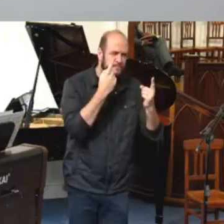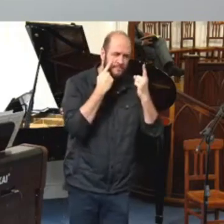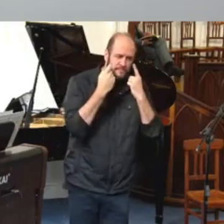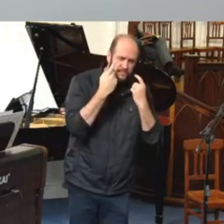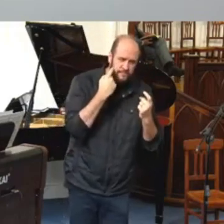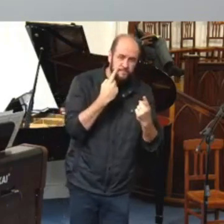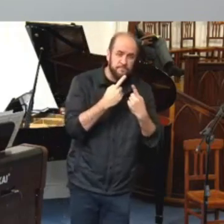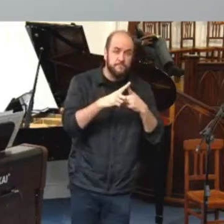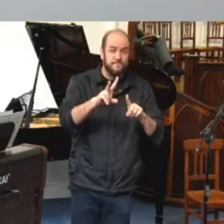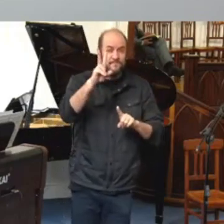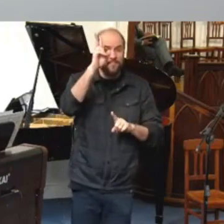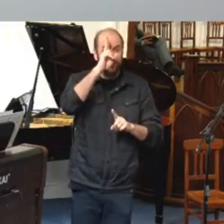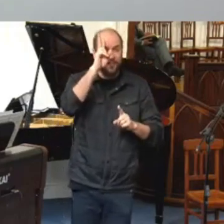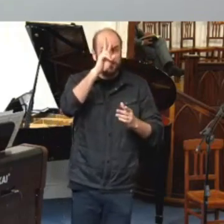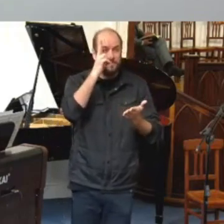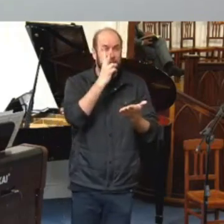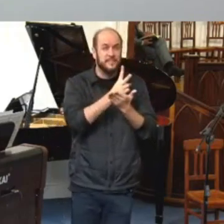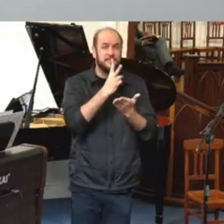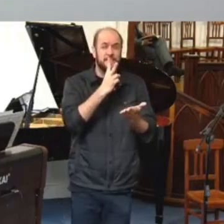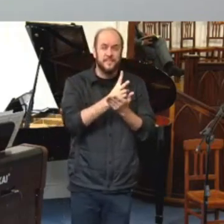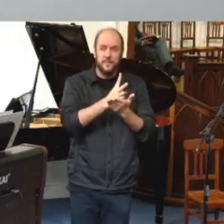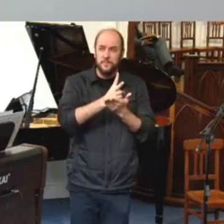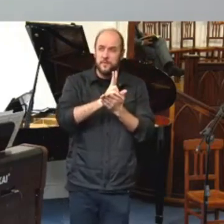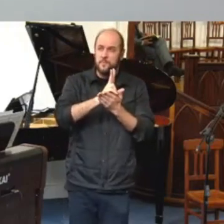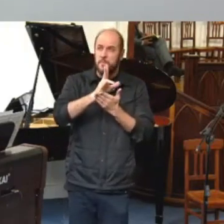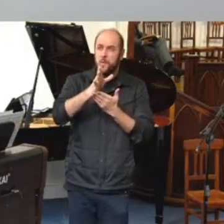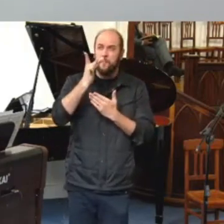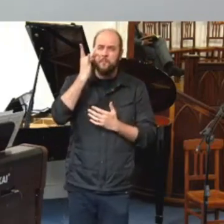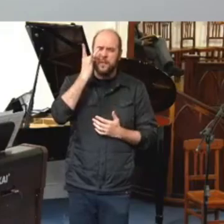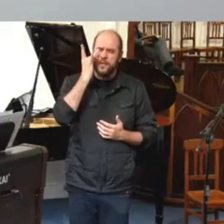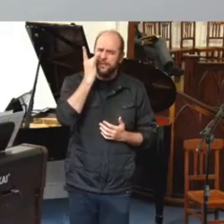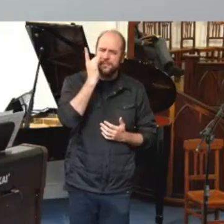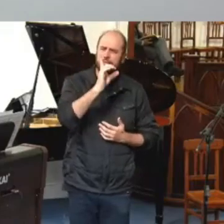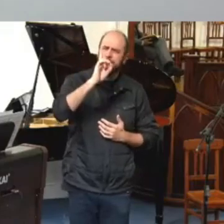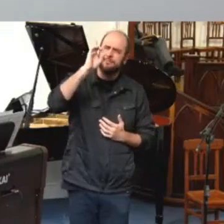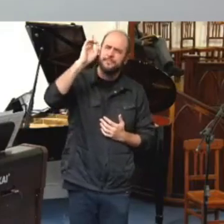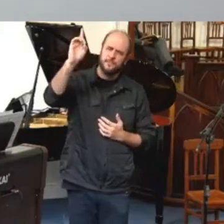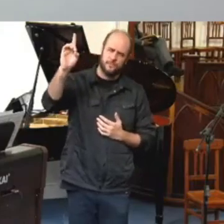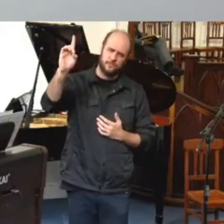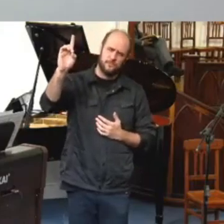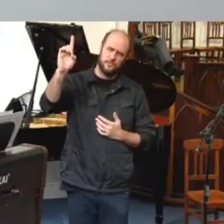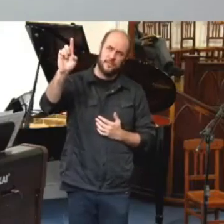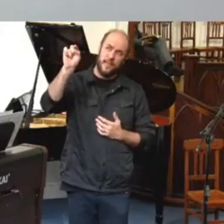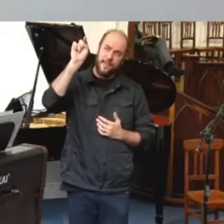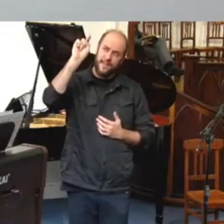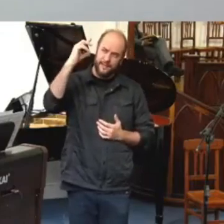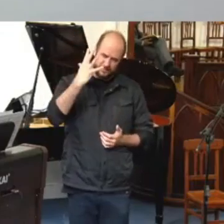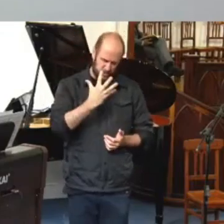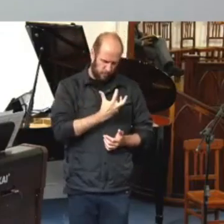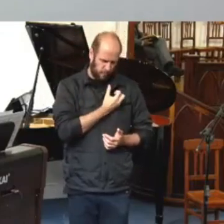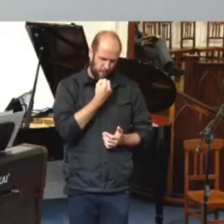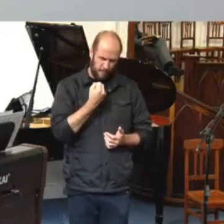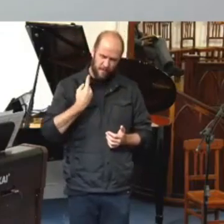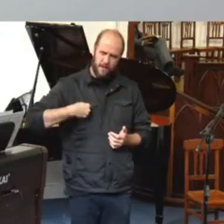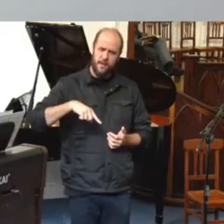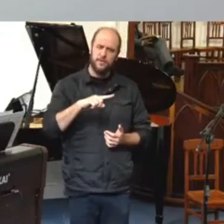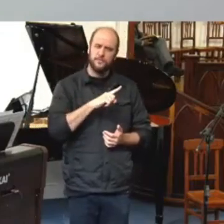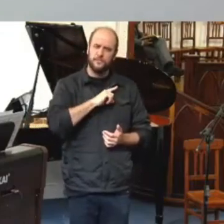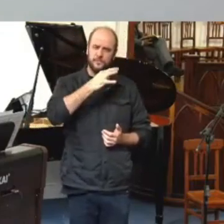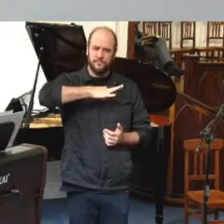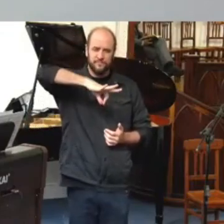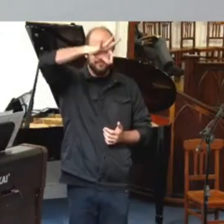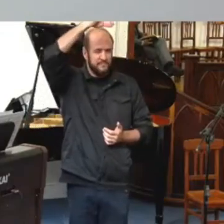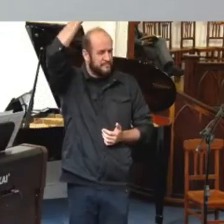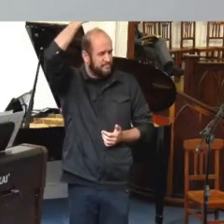não nos esquecer de fazer isso na presença daquele que pelo sofrimento do seu Filho nos salvou e concedeu o Espírito